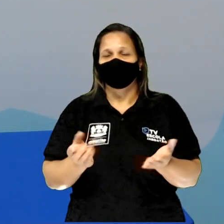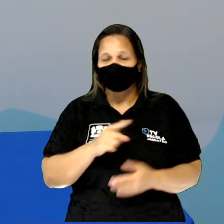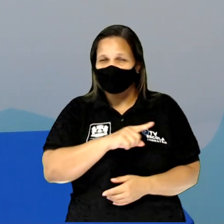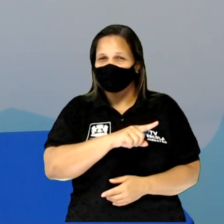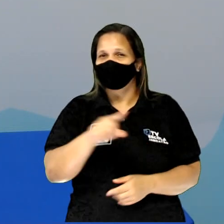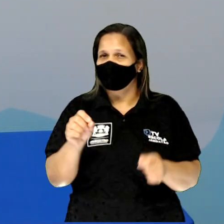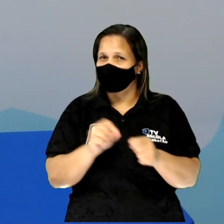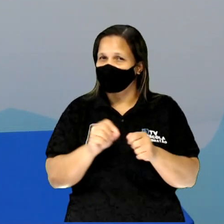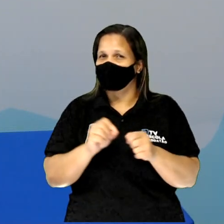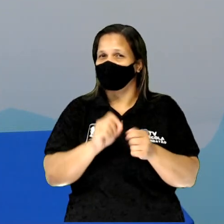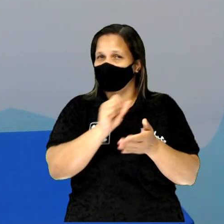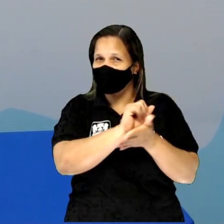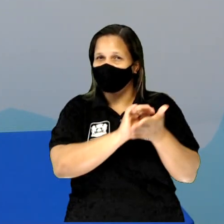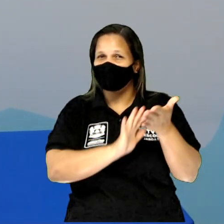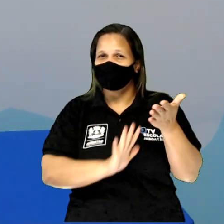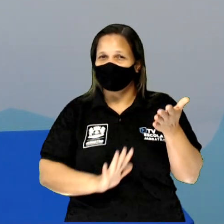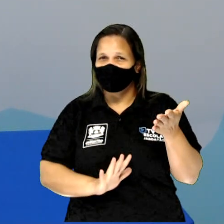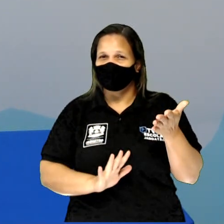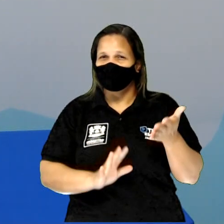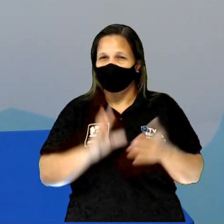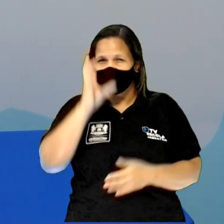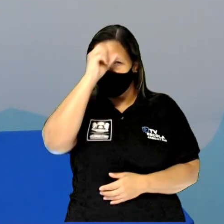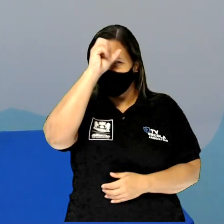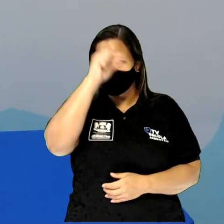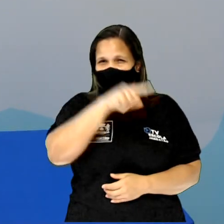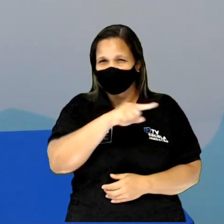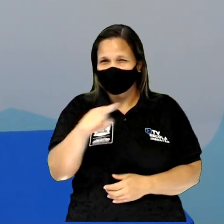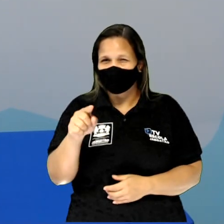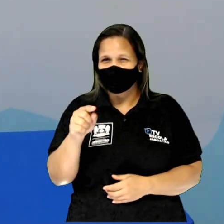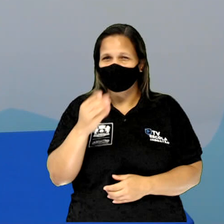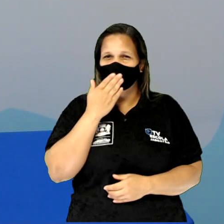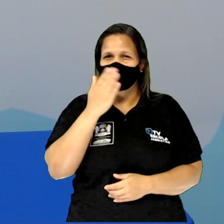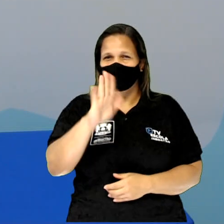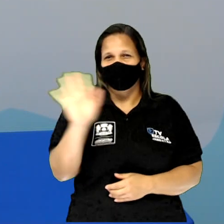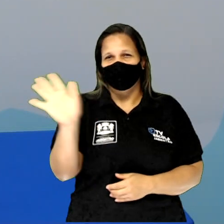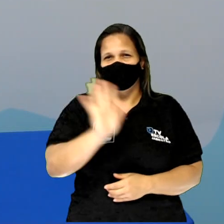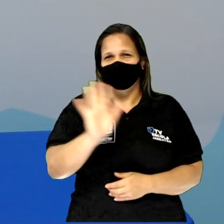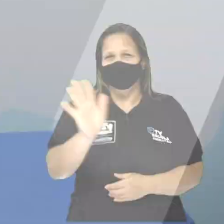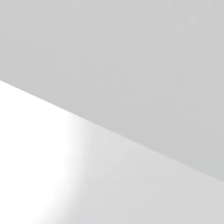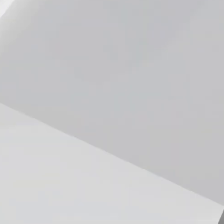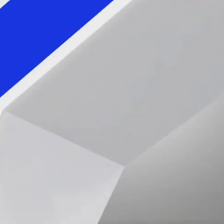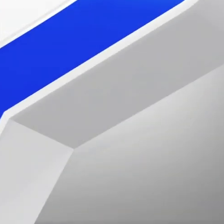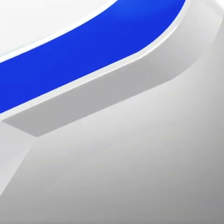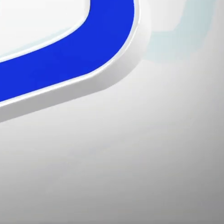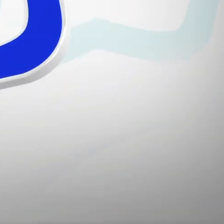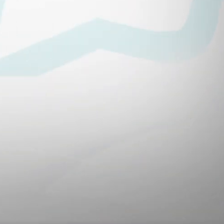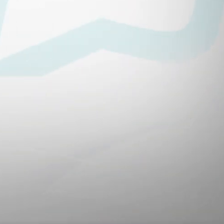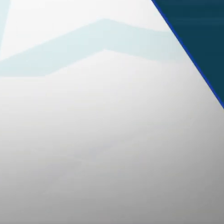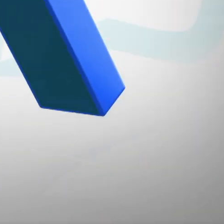e eu tenho certeza que você aprendeu muito um beijo e até o nosso próximo encontro